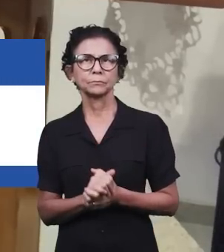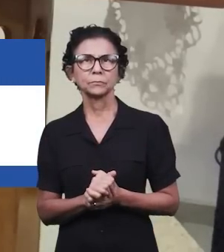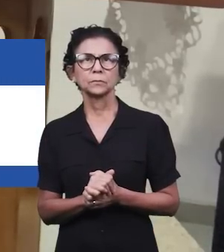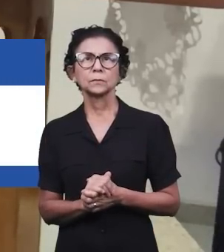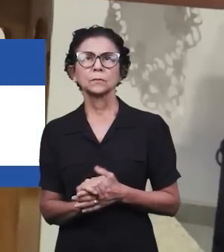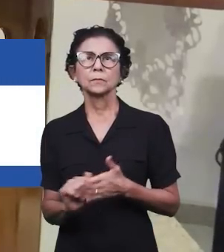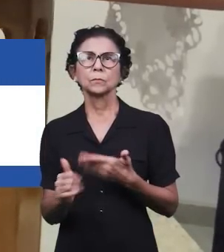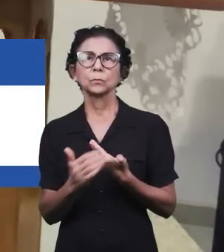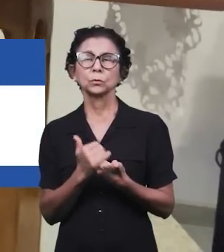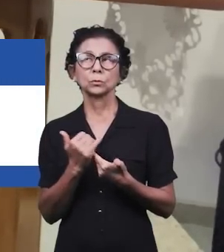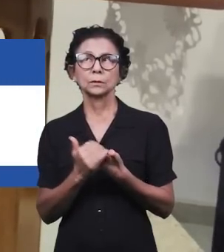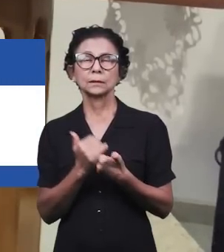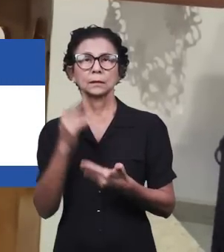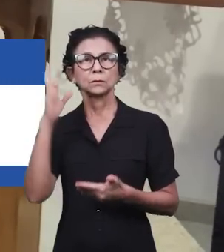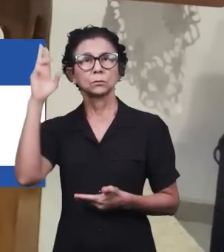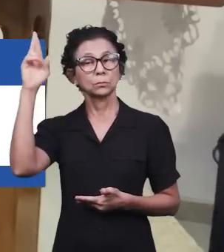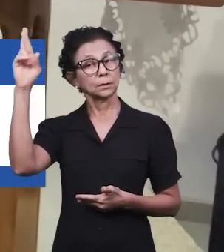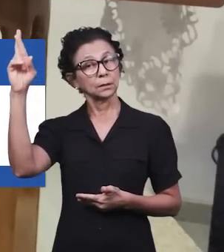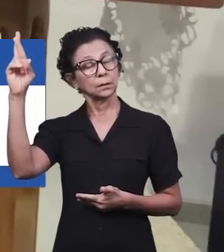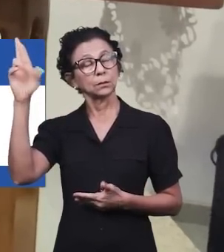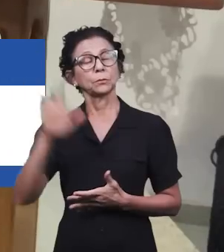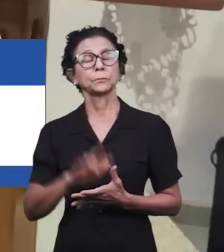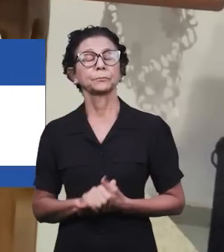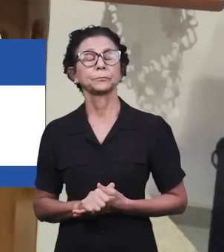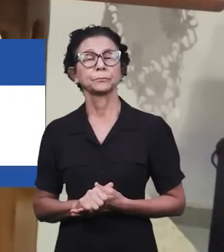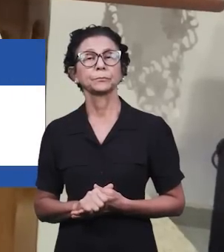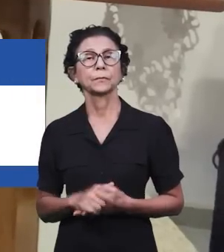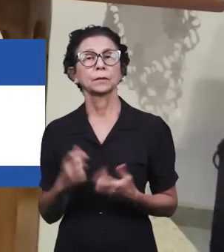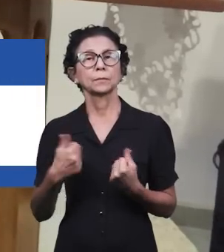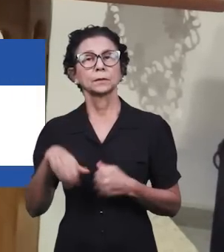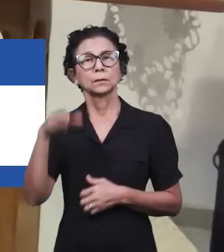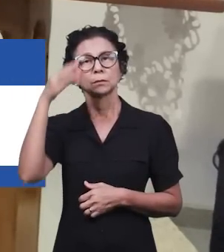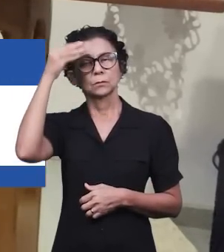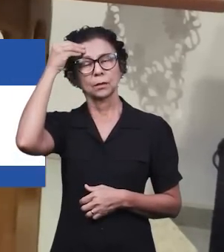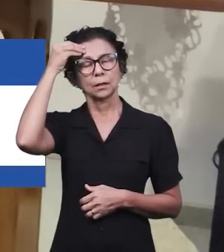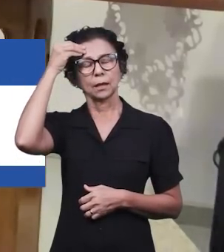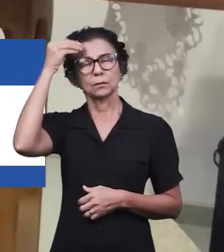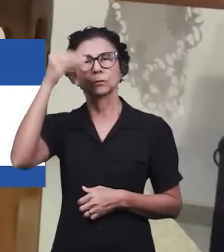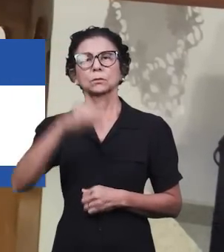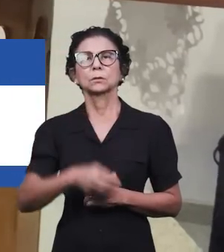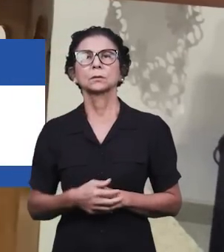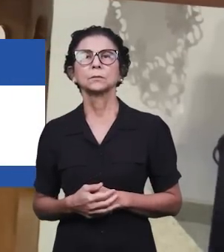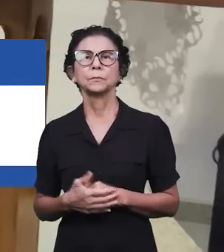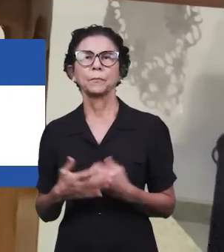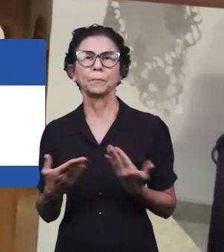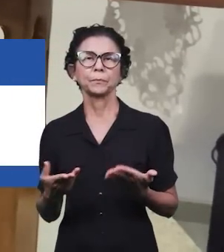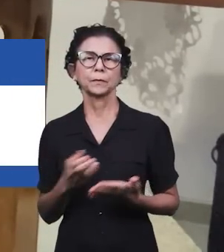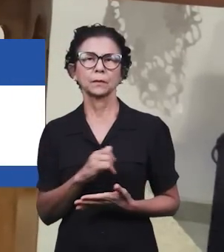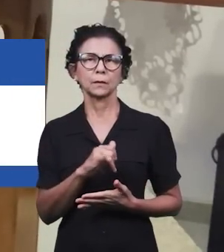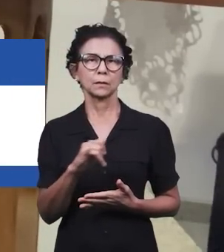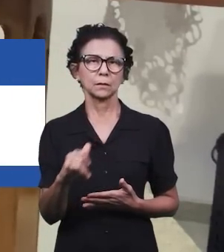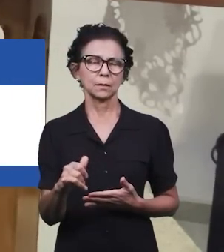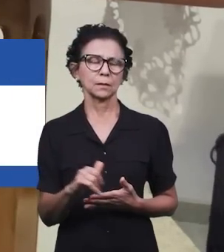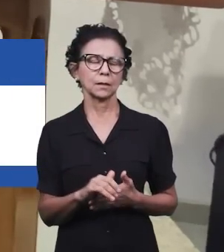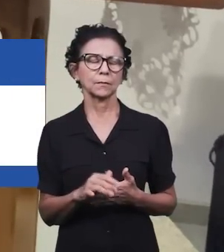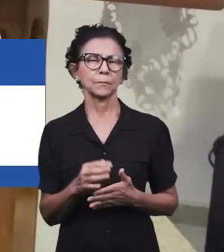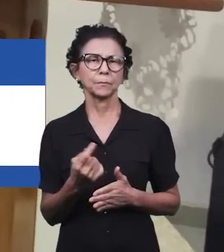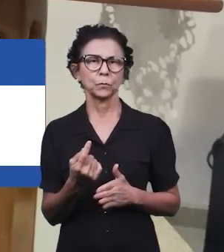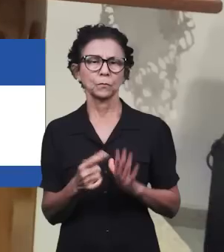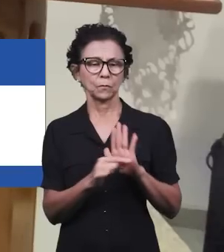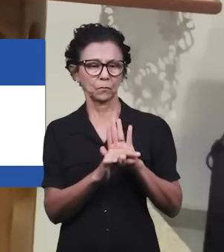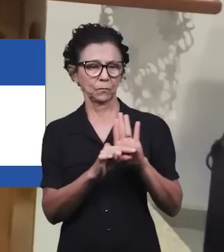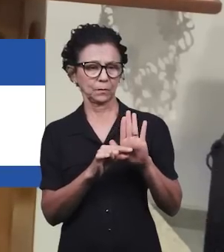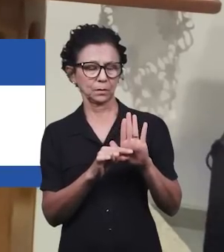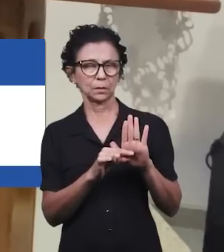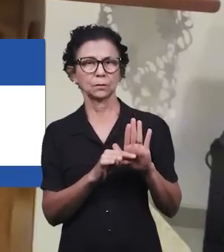da parte do Senhor. Conselhos que precisam ser guardados no coração. Eu queria deixar só um versículo aqui